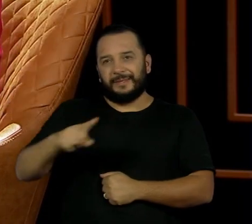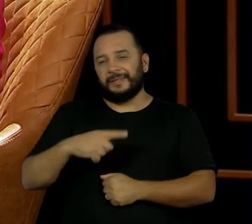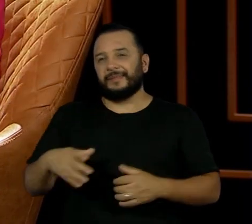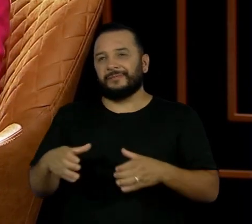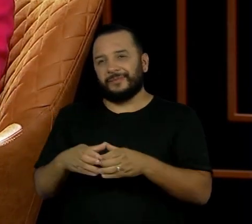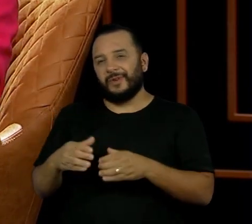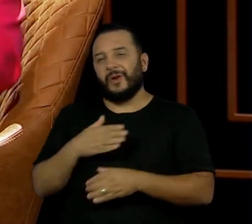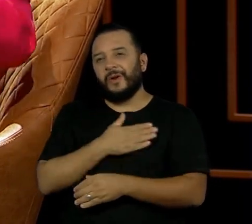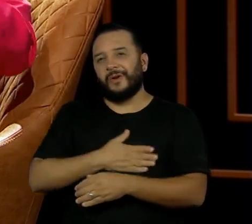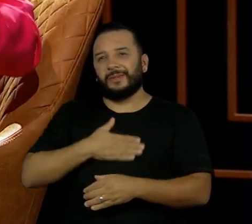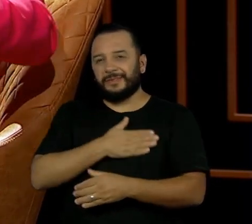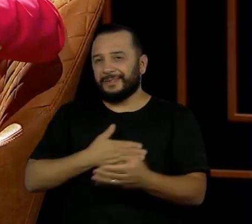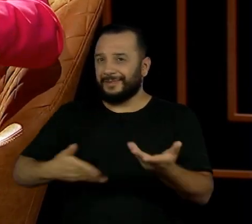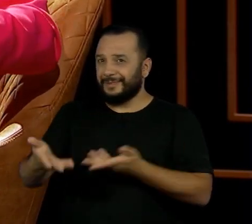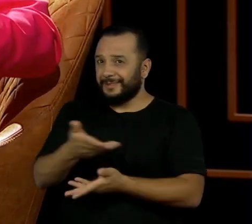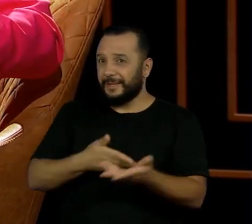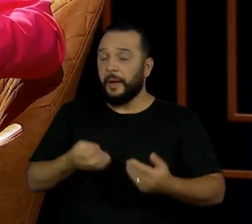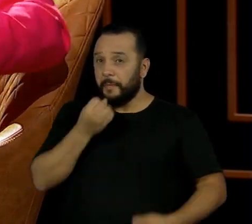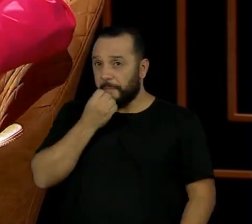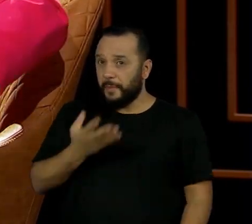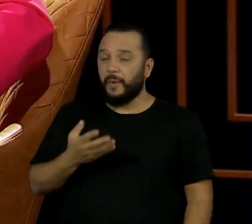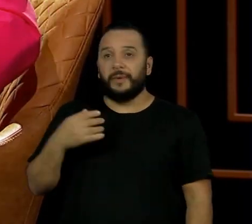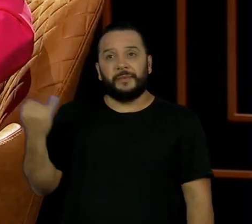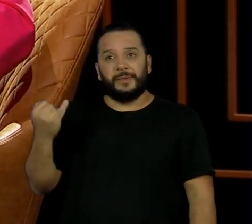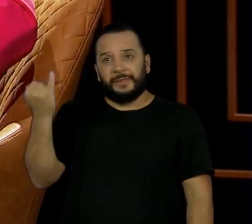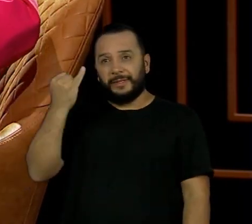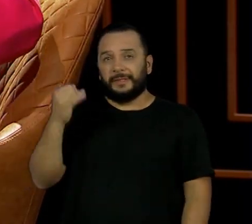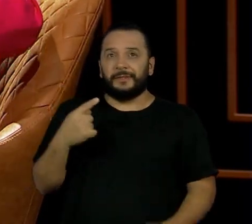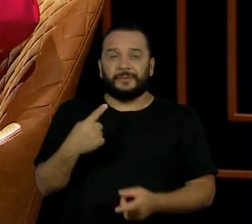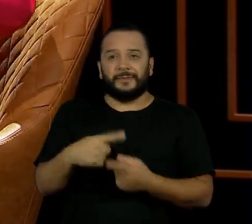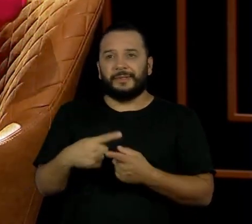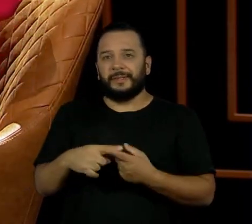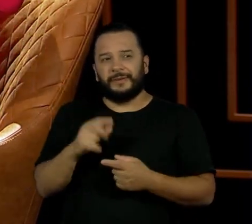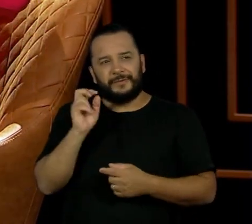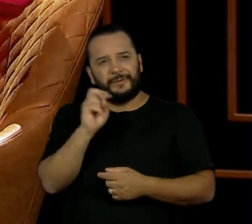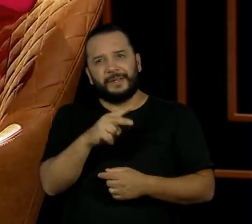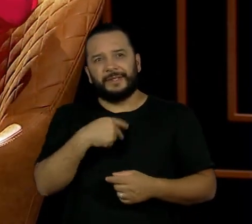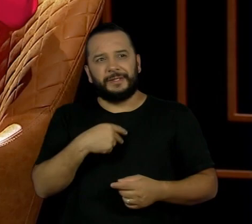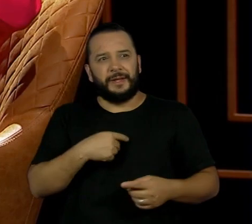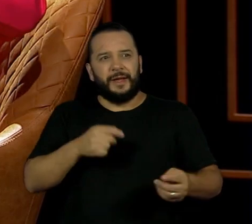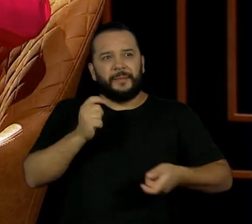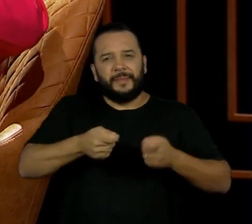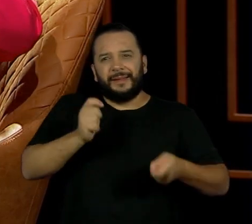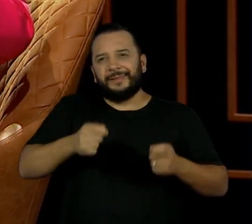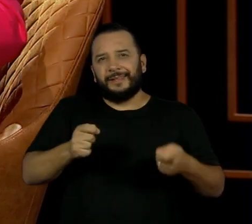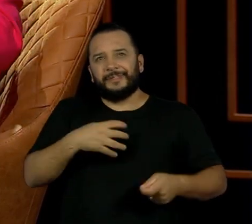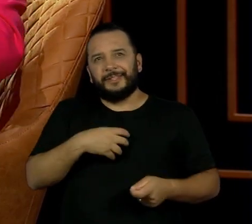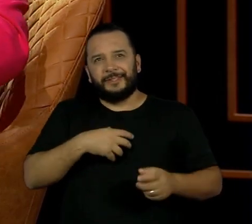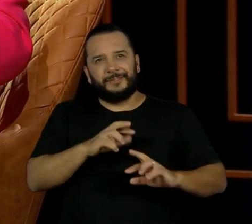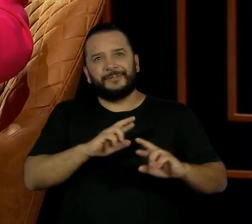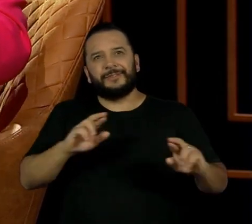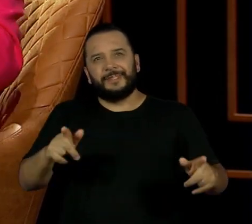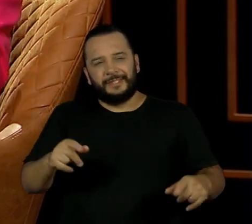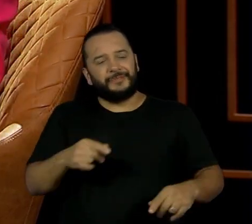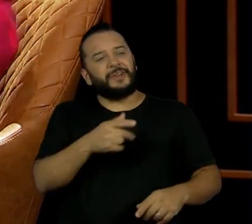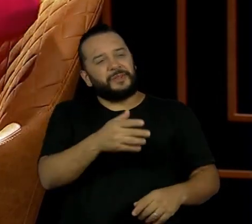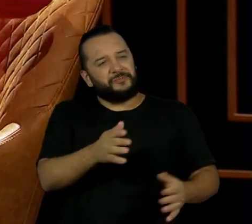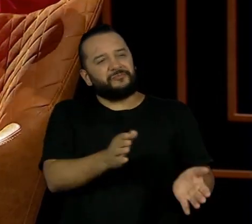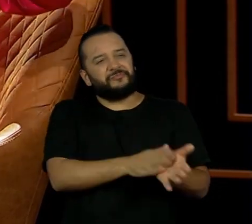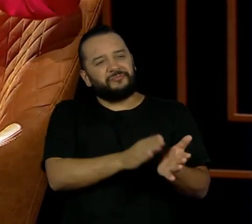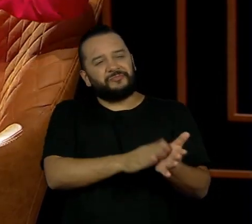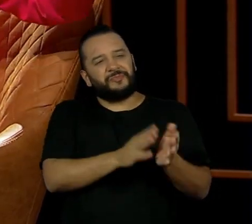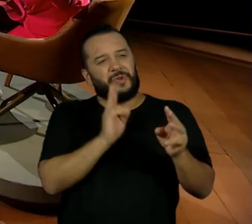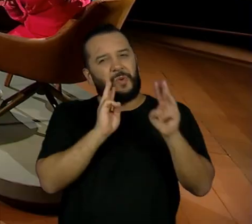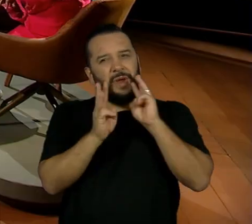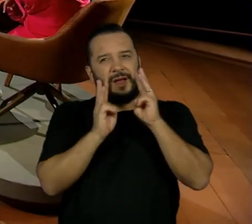é bom. E isso faz toda a diferença no palco. Porque eu olho para o batera, quando ele faz uma virada diferente, eu falo, uau.